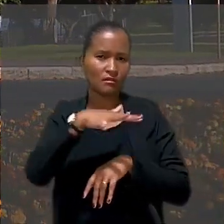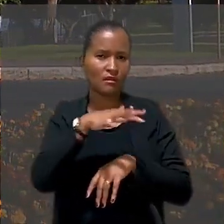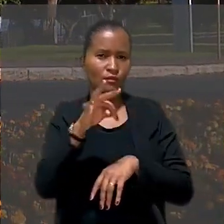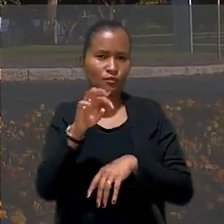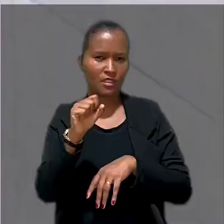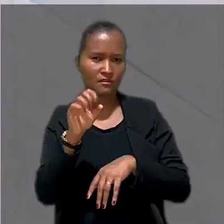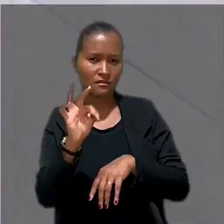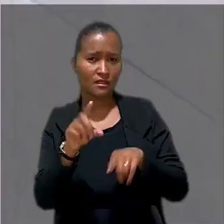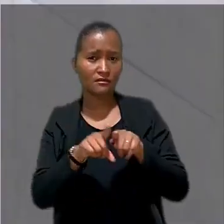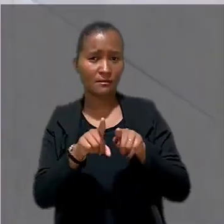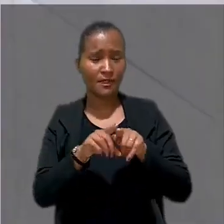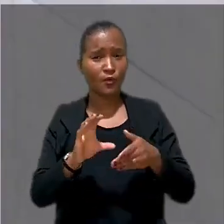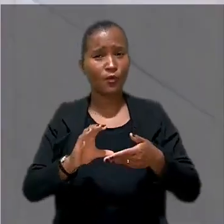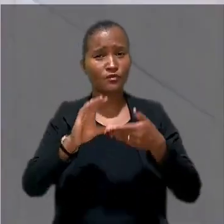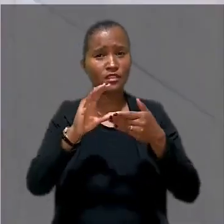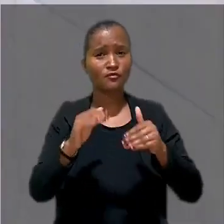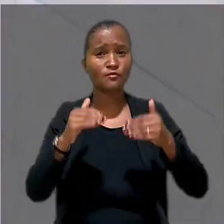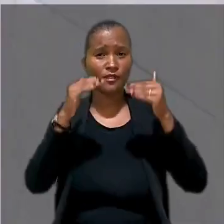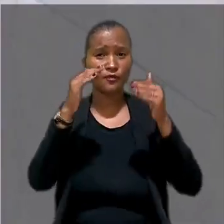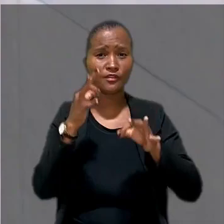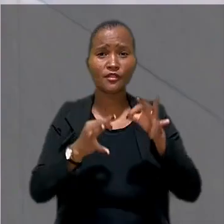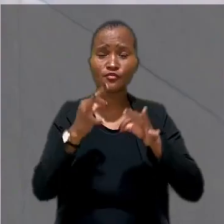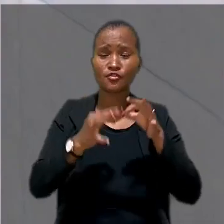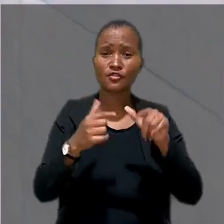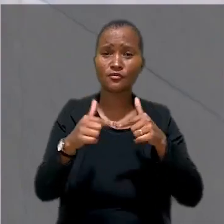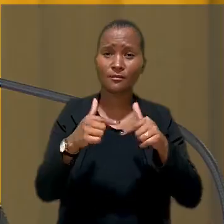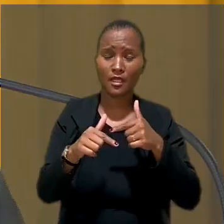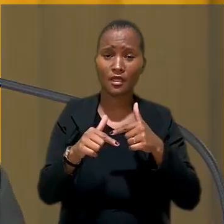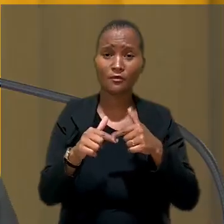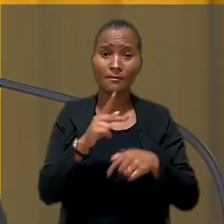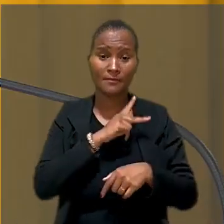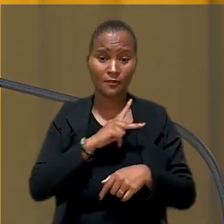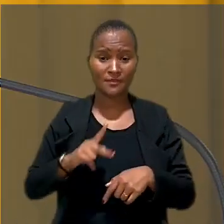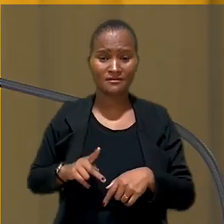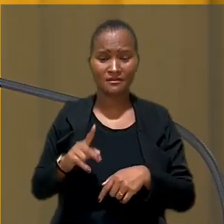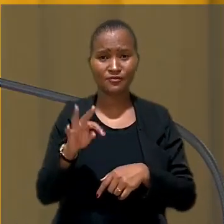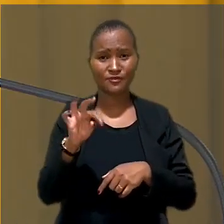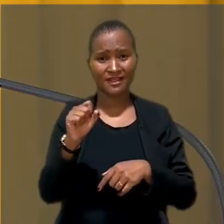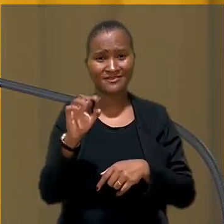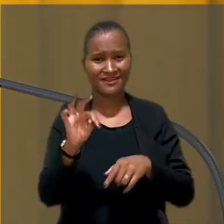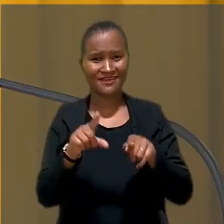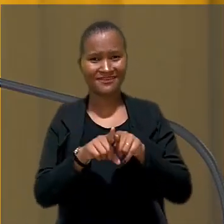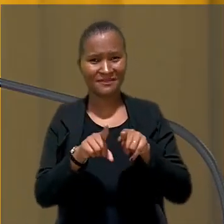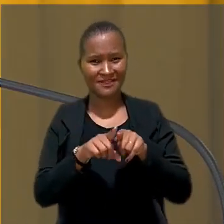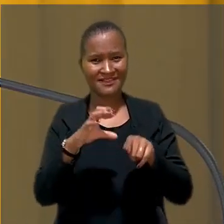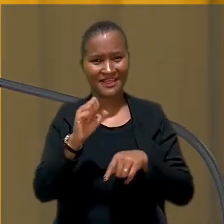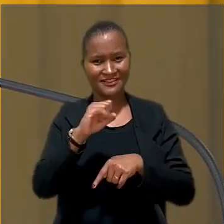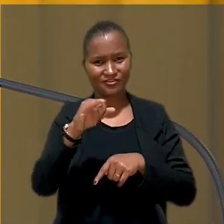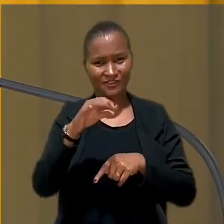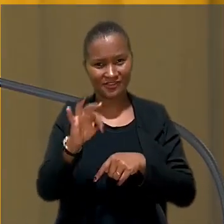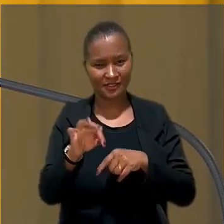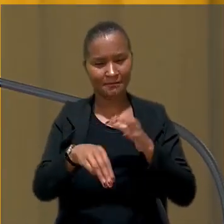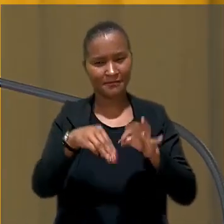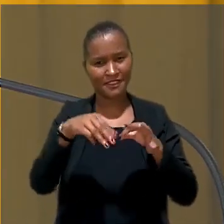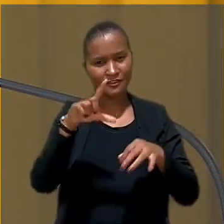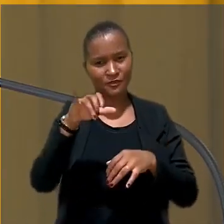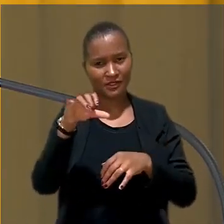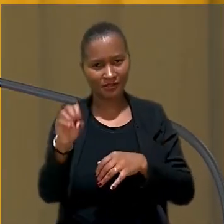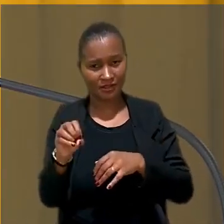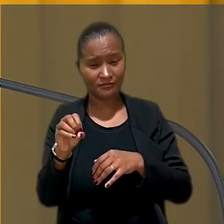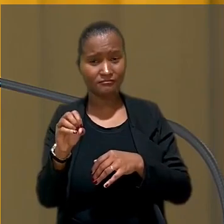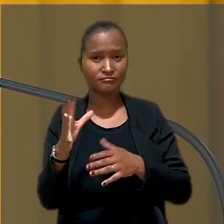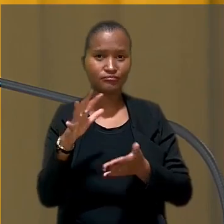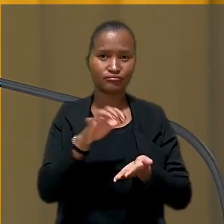âmbito do TST e do Conselho Superior da Justiça do Trabalho. Para o presidente do TST e do CSJT, ministro Lélio Bentes Correa,